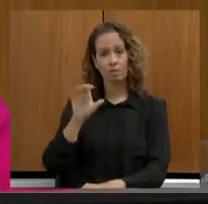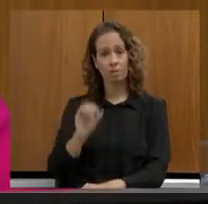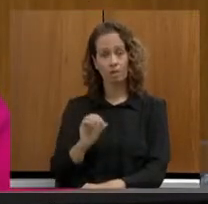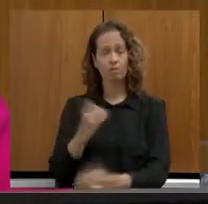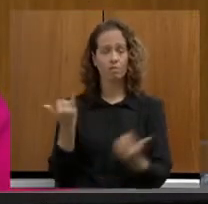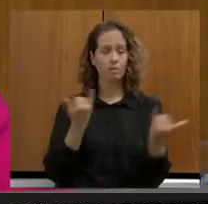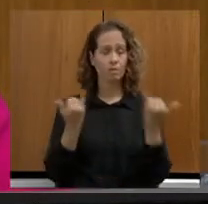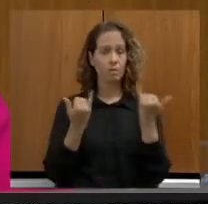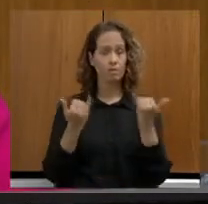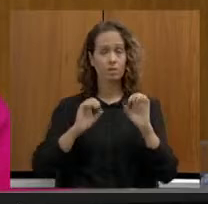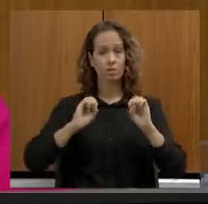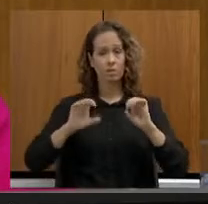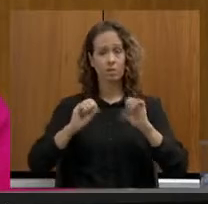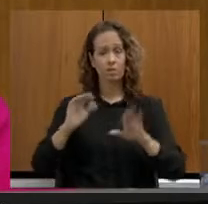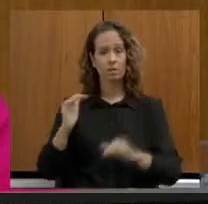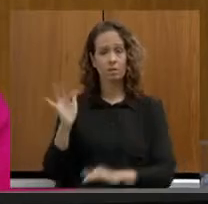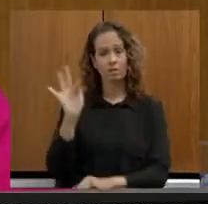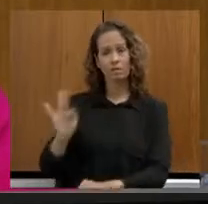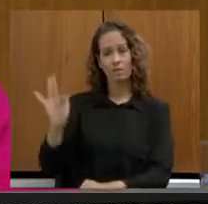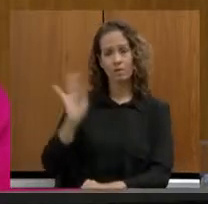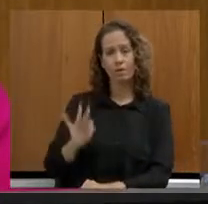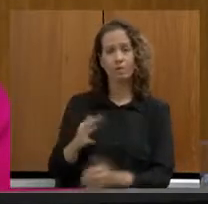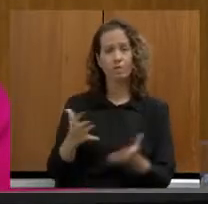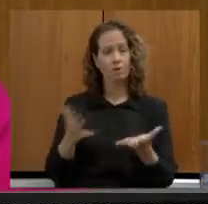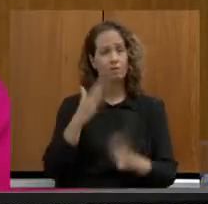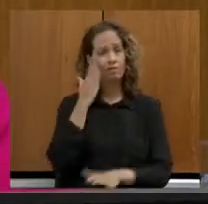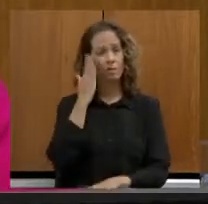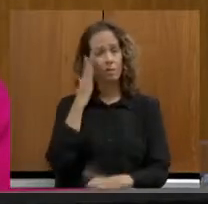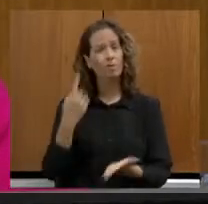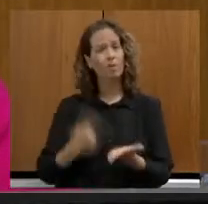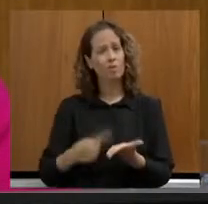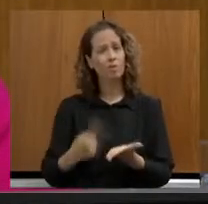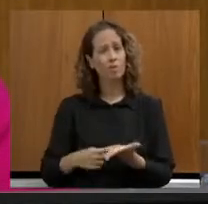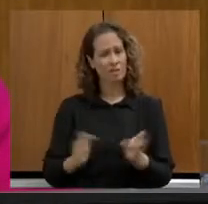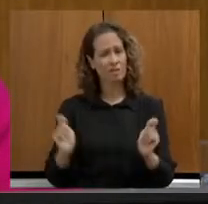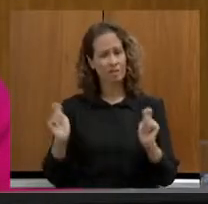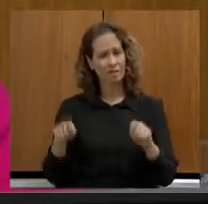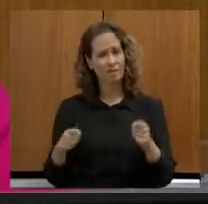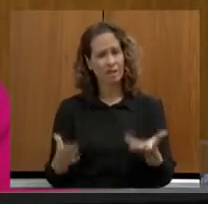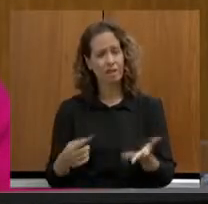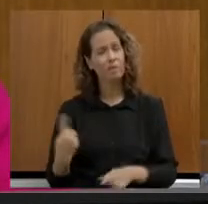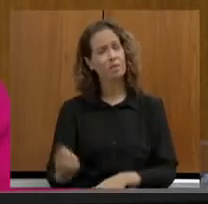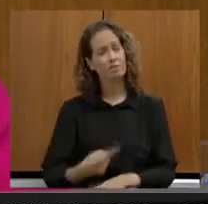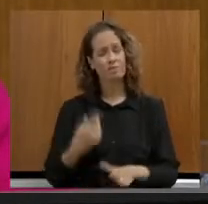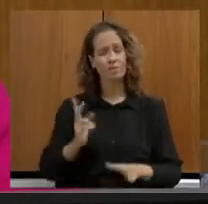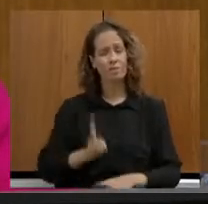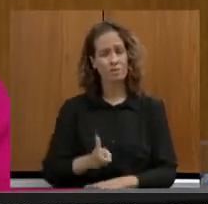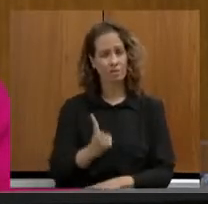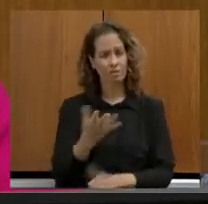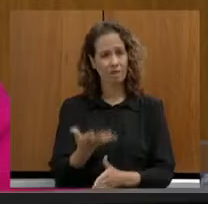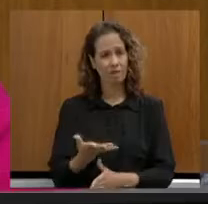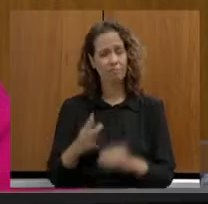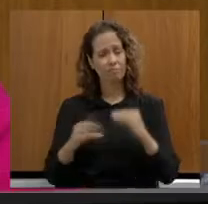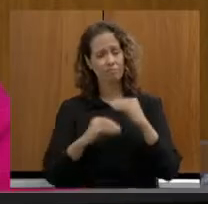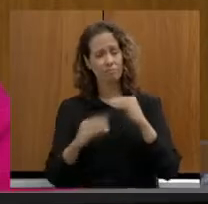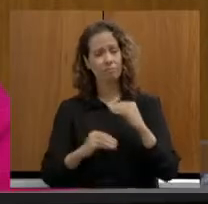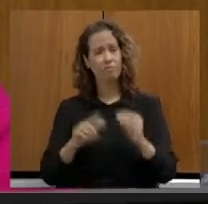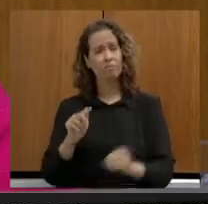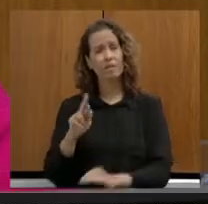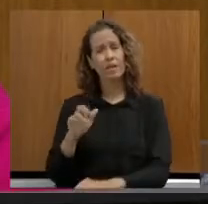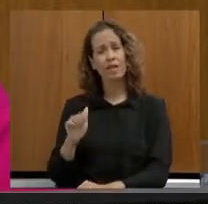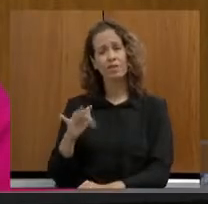ensino superior eu queria saber se é possível fazer um compromisso para gente andar pelo menos Para incorporar algumas gratificações